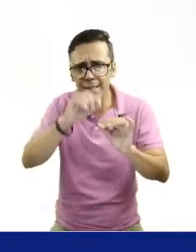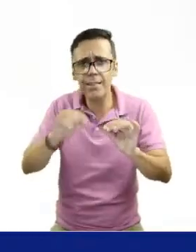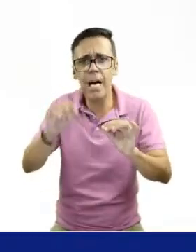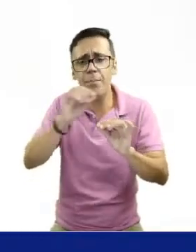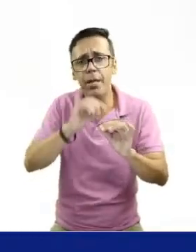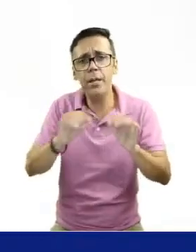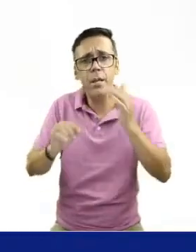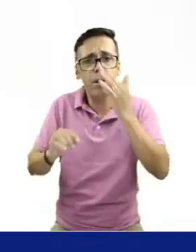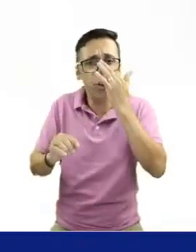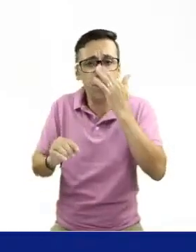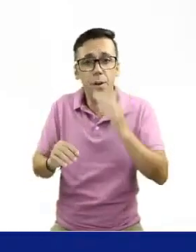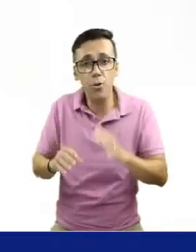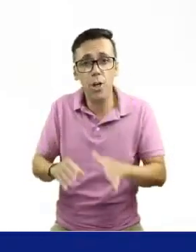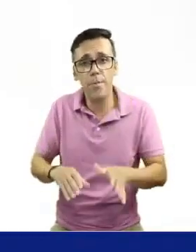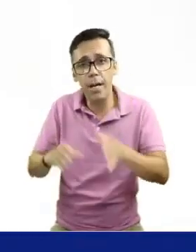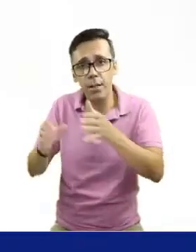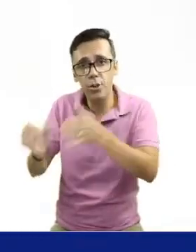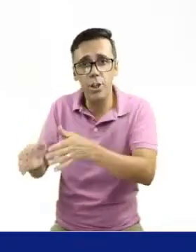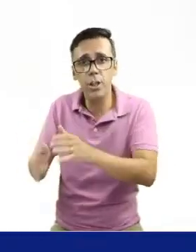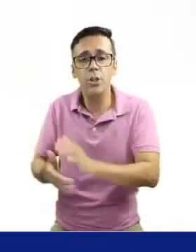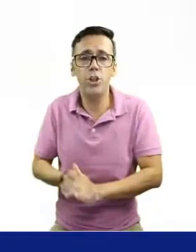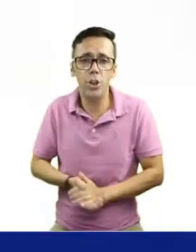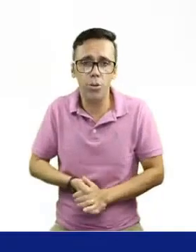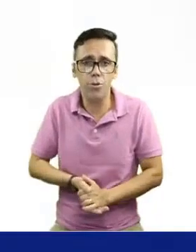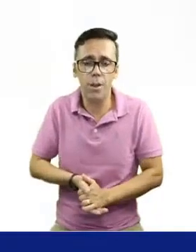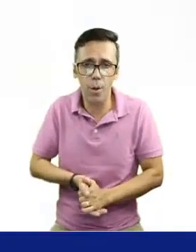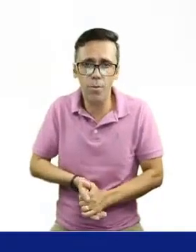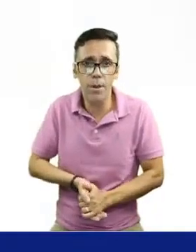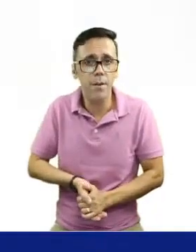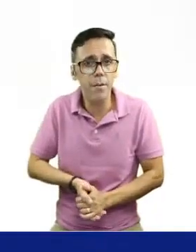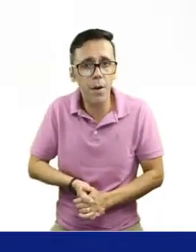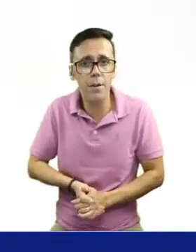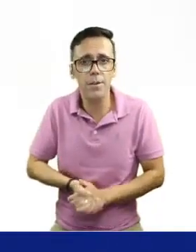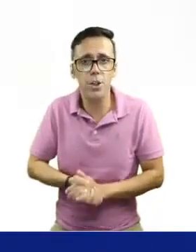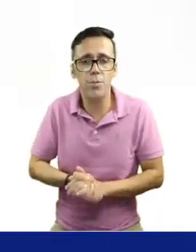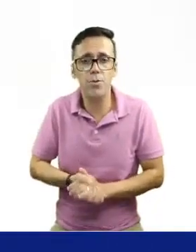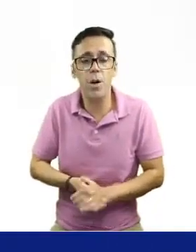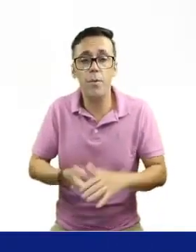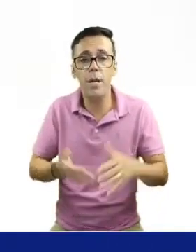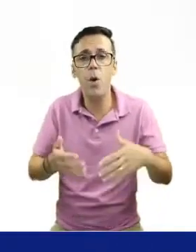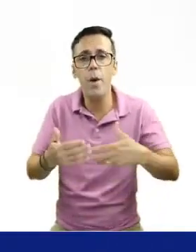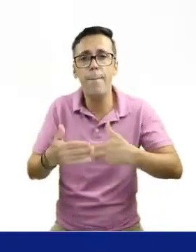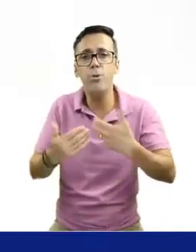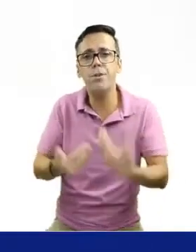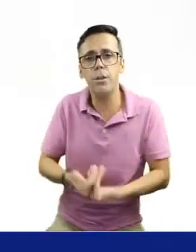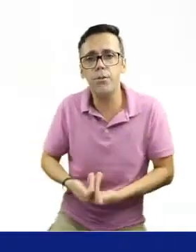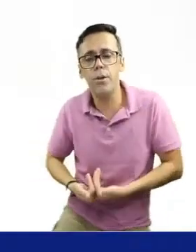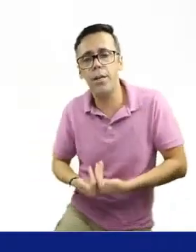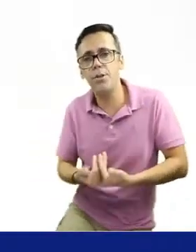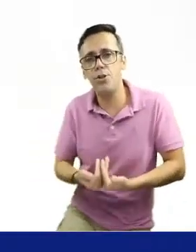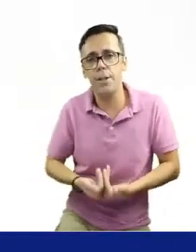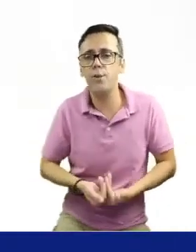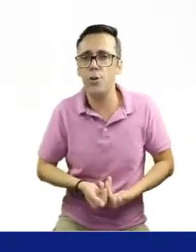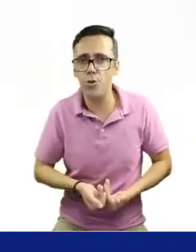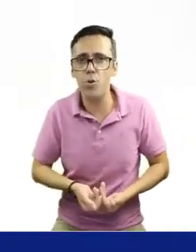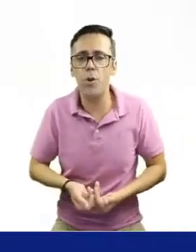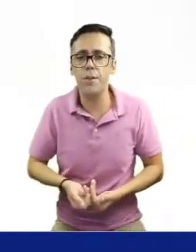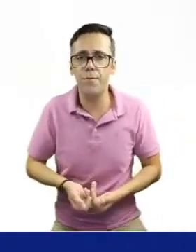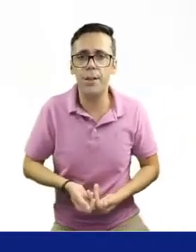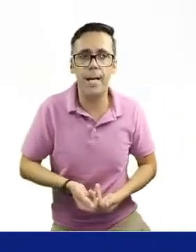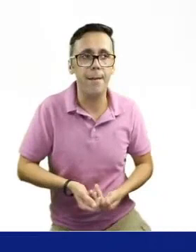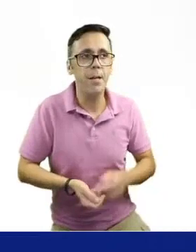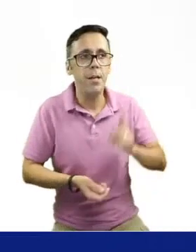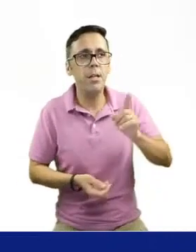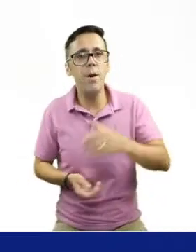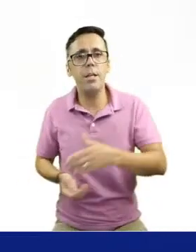nessa etapa aí que nós vamos chamar de títulos tá bom não existe pessoal não é possível existir esse tipo